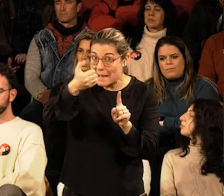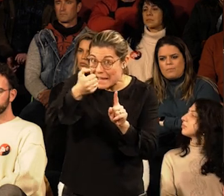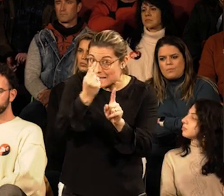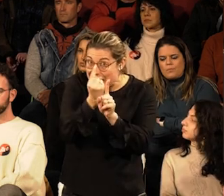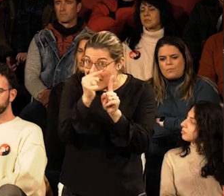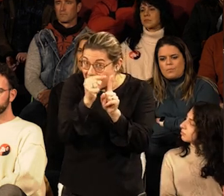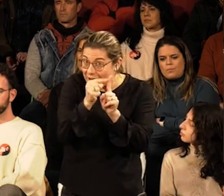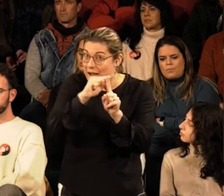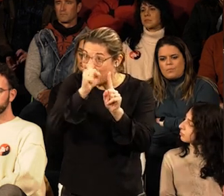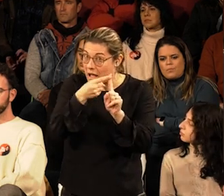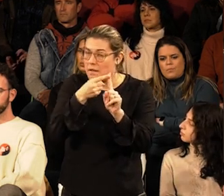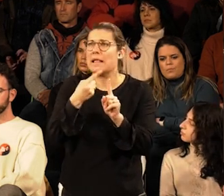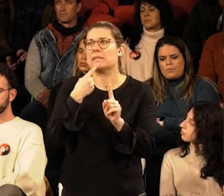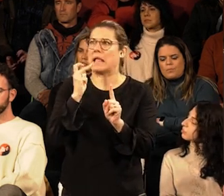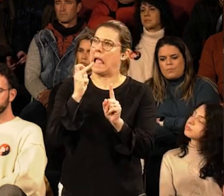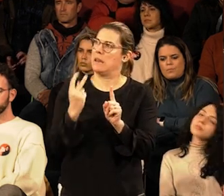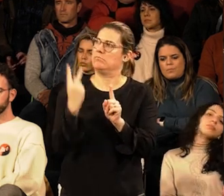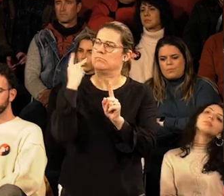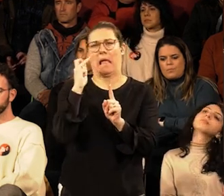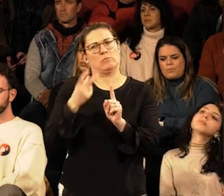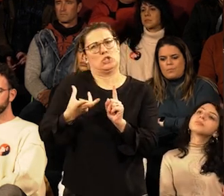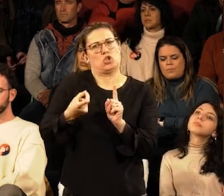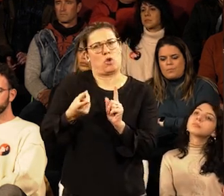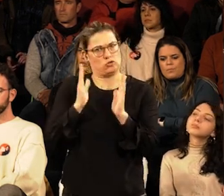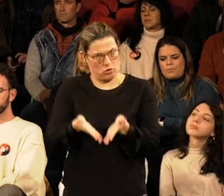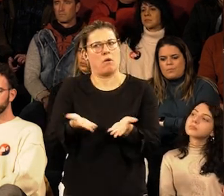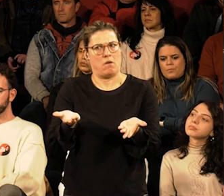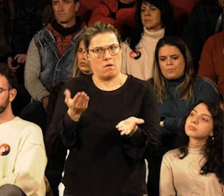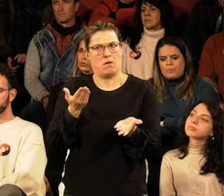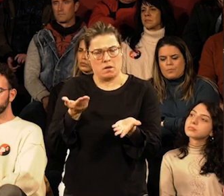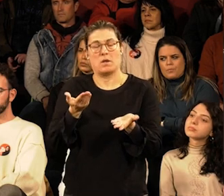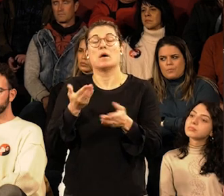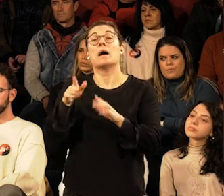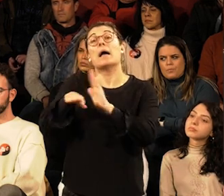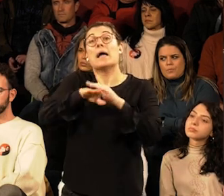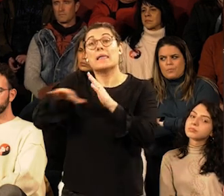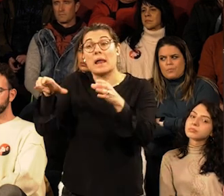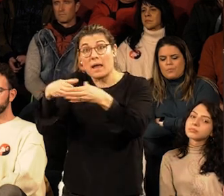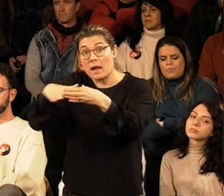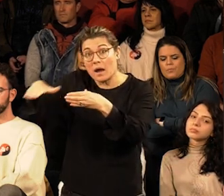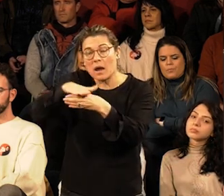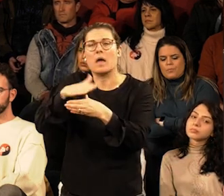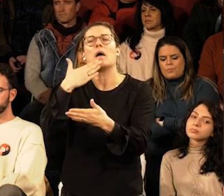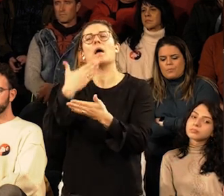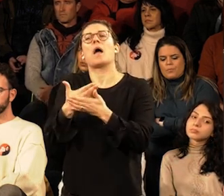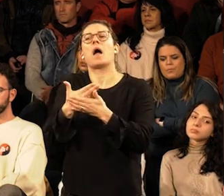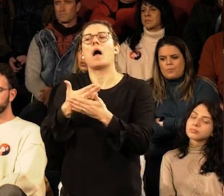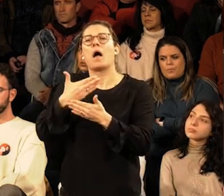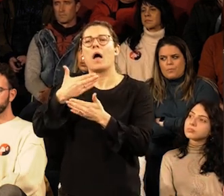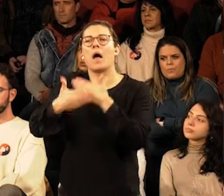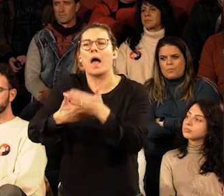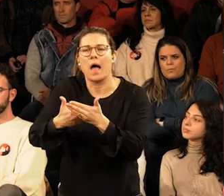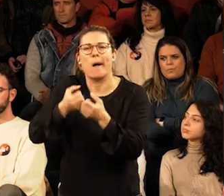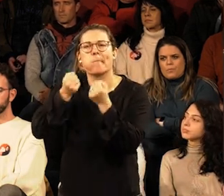2015 há 19 anos que a direita não consegue para usar uma uma